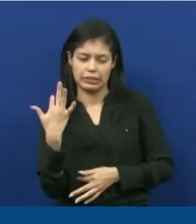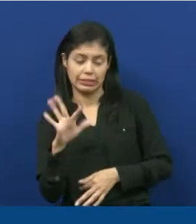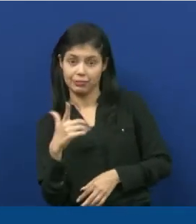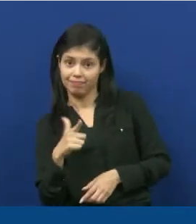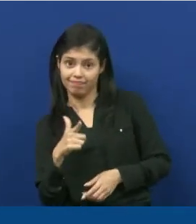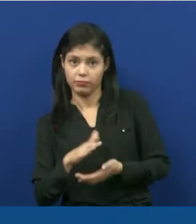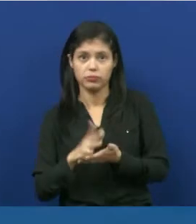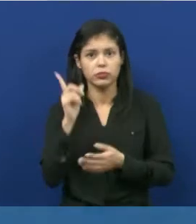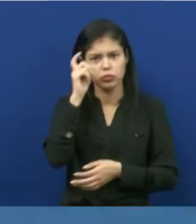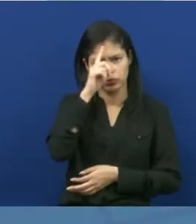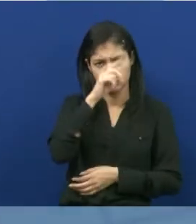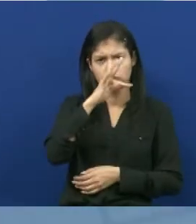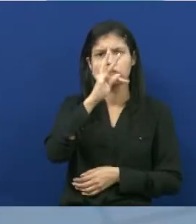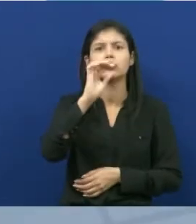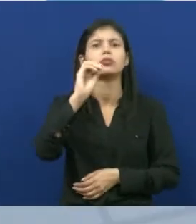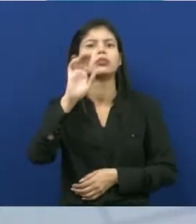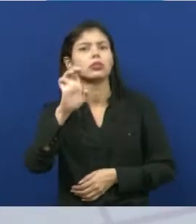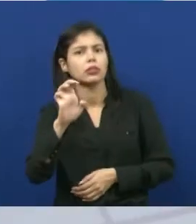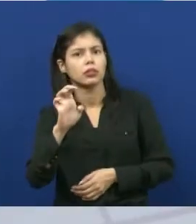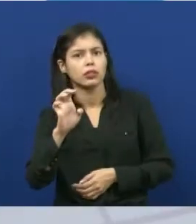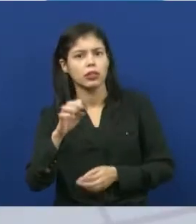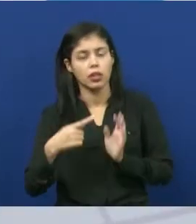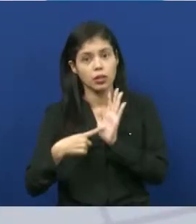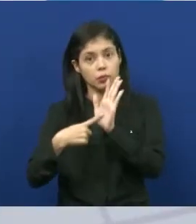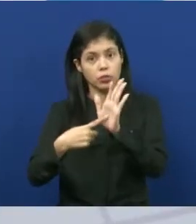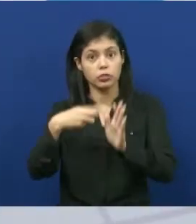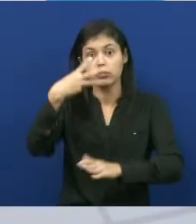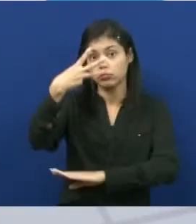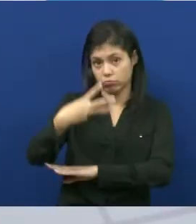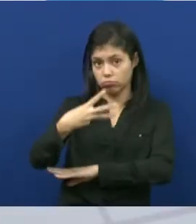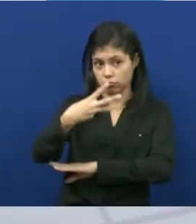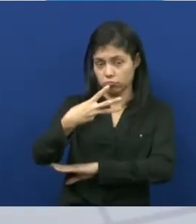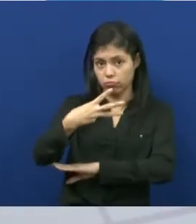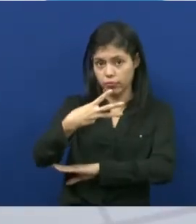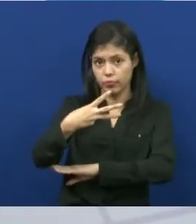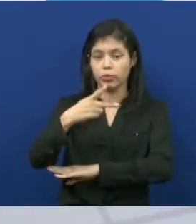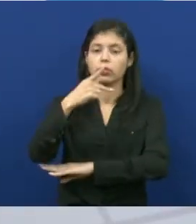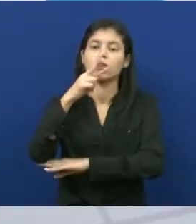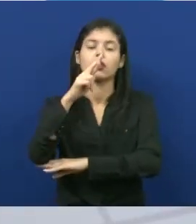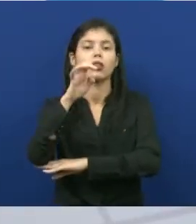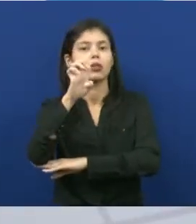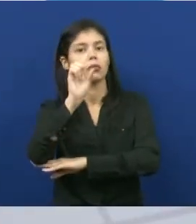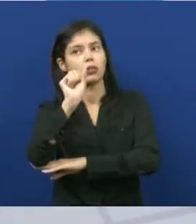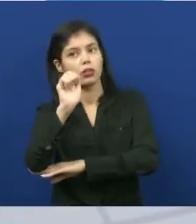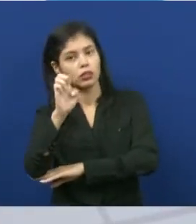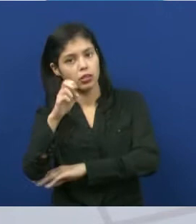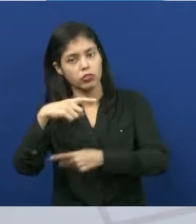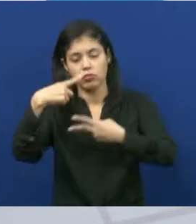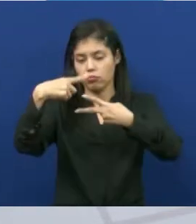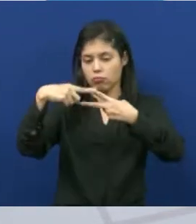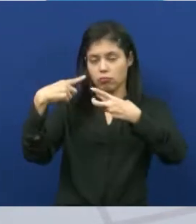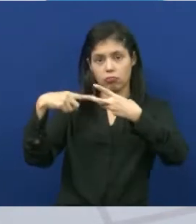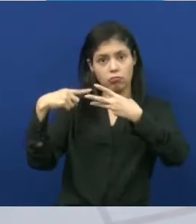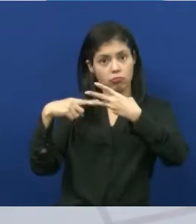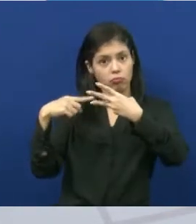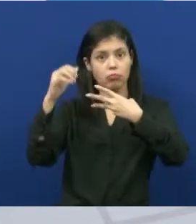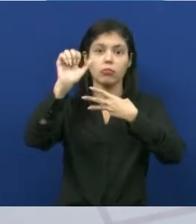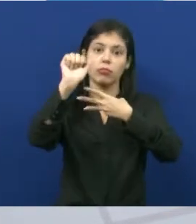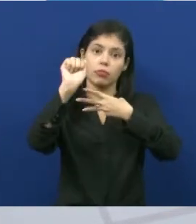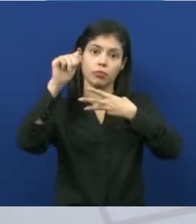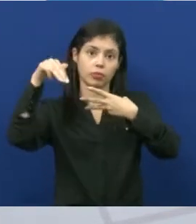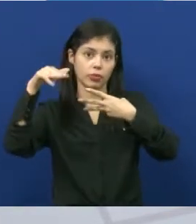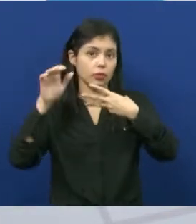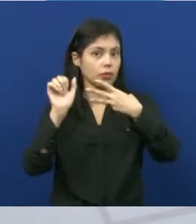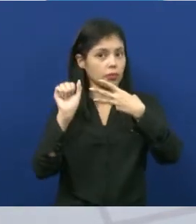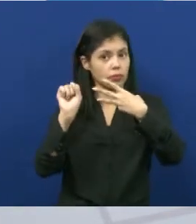de dificuldade no verbo to be. Ele se apresenta de três formas no presente, am, is e are, e cada uma dessas formas